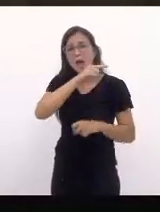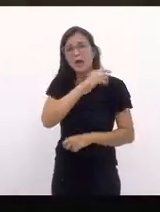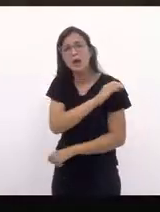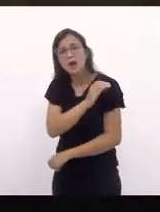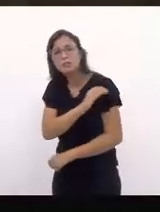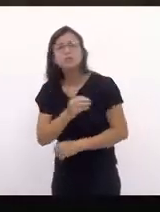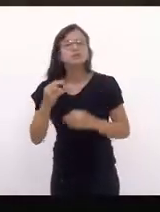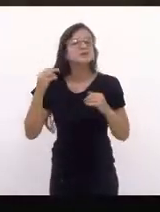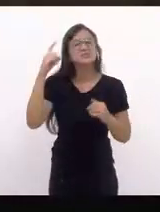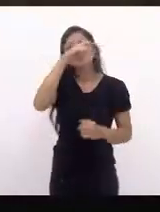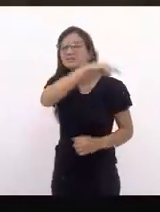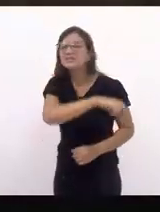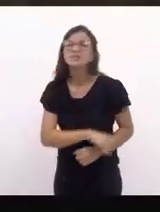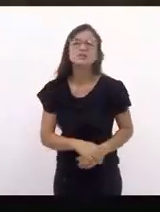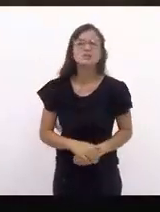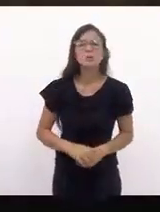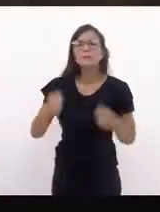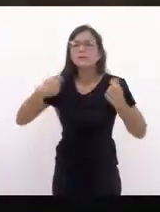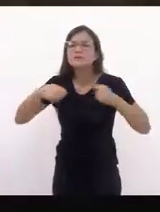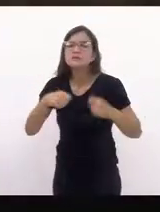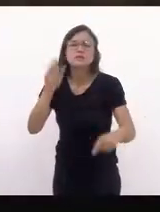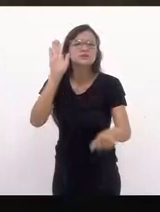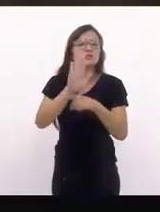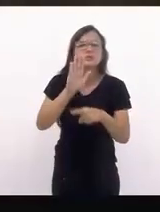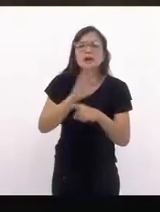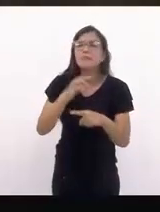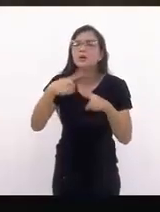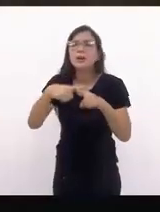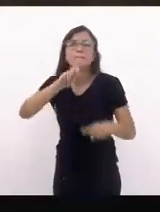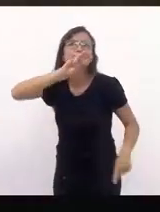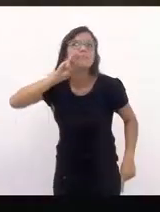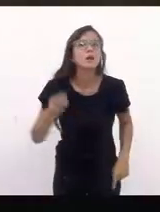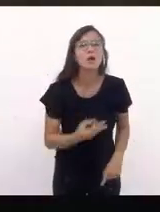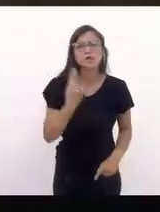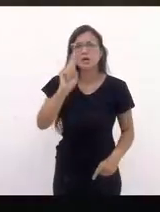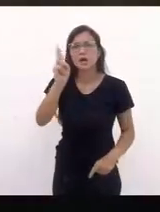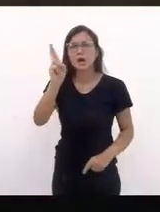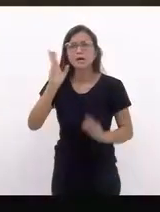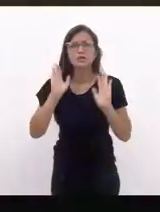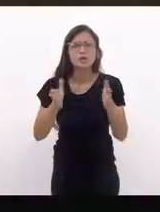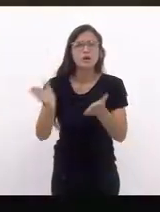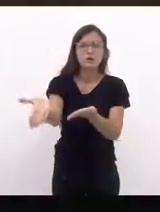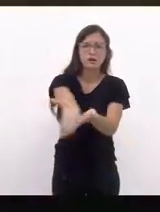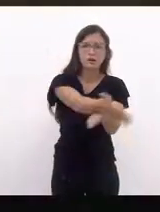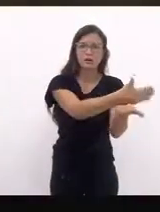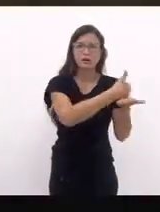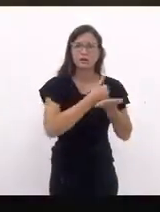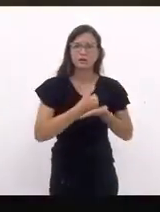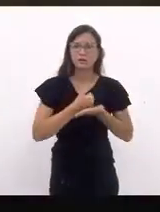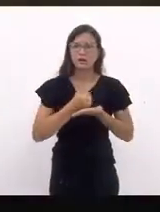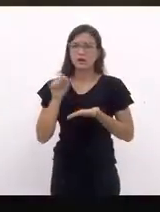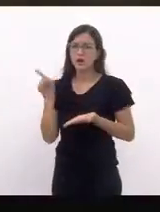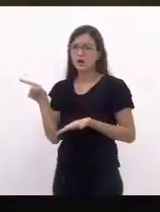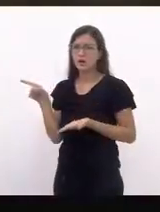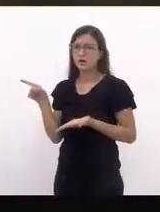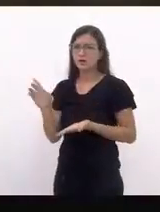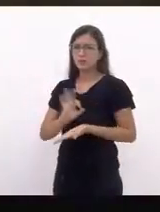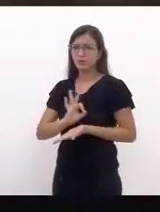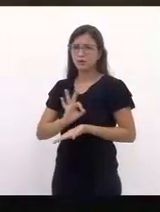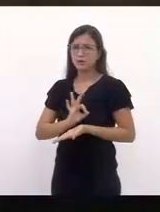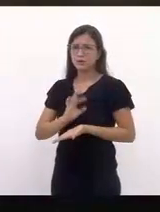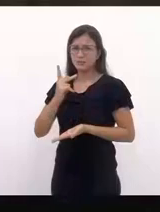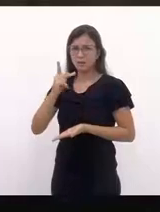arrecadados no um chupão no fundo bom e a saúde da Polícia Militar está